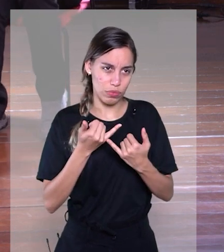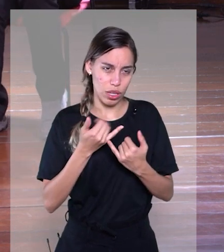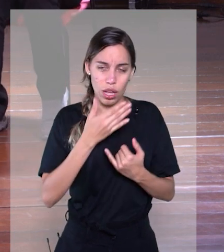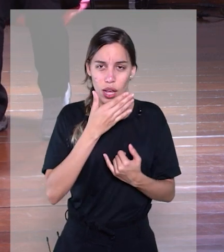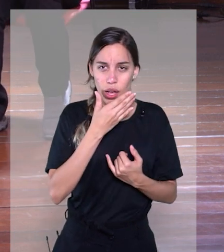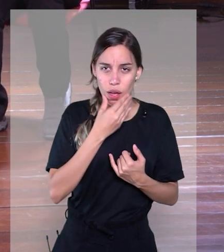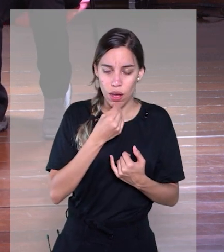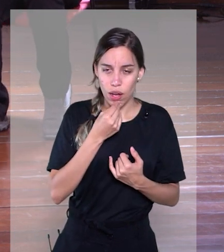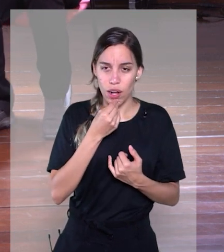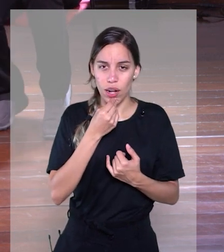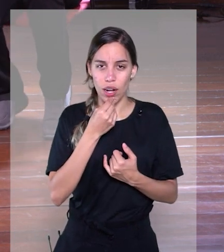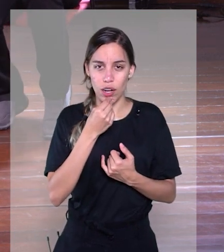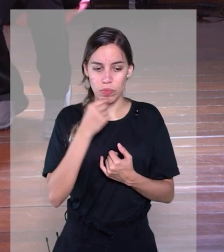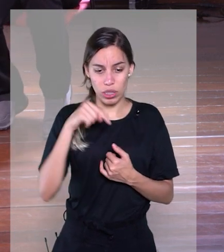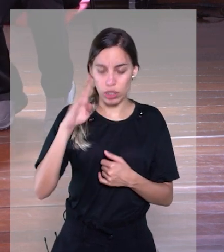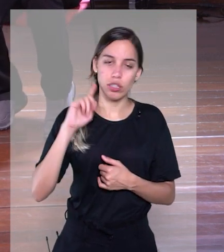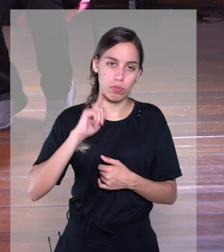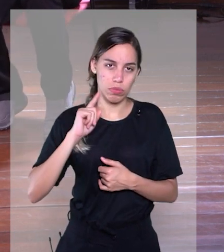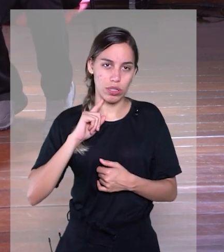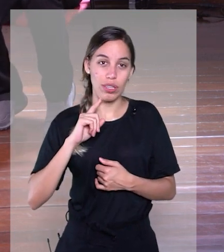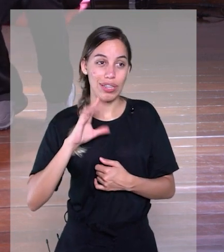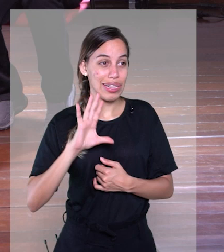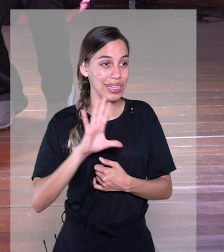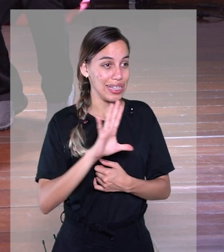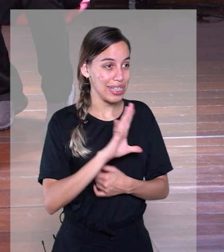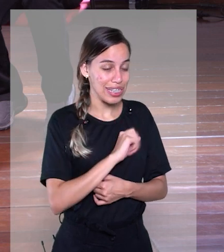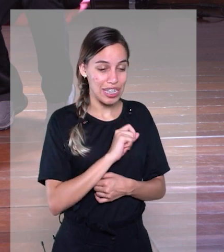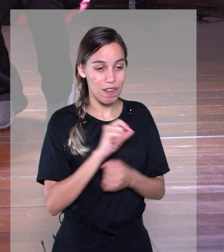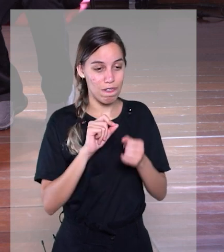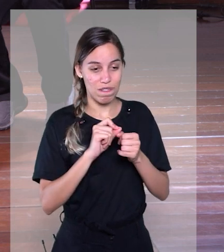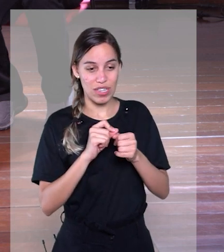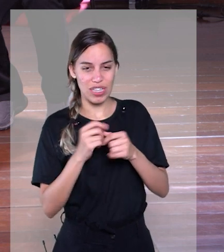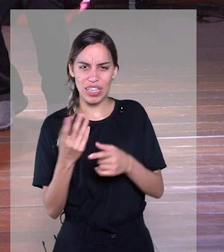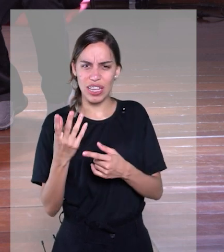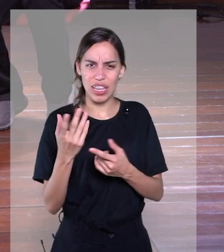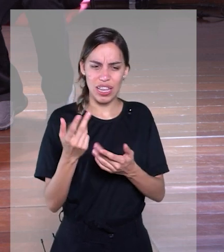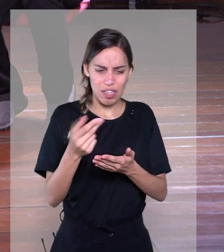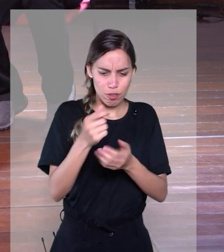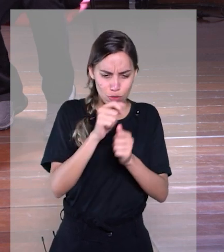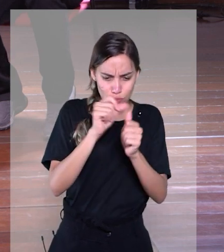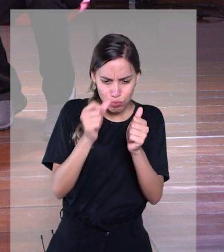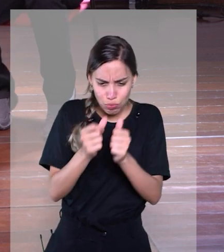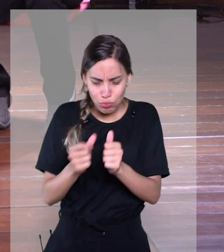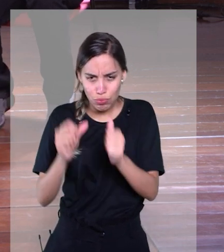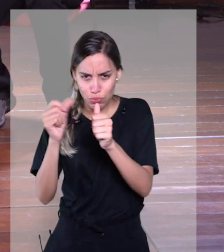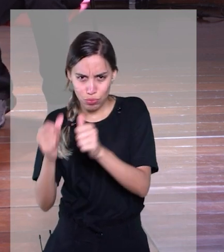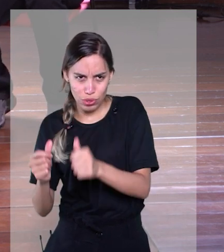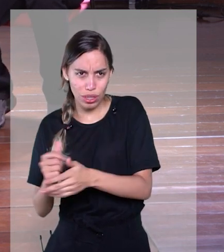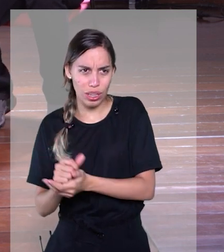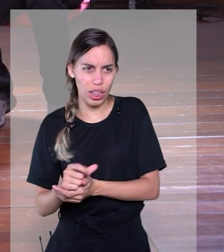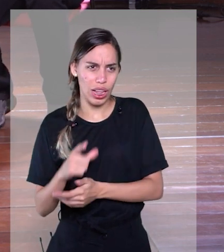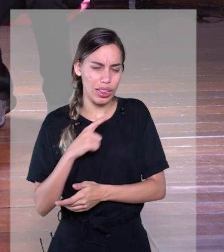Minas, é muito talentoso. Eu sinto a fascinação pelas coisas que ele faz, pelos autômatos que ele faz, que tem, aliás, na exposição tem